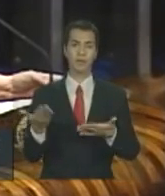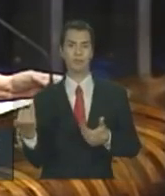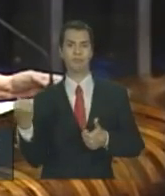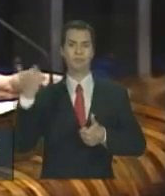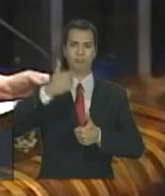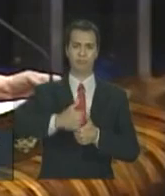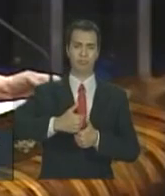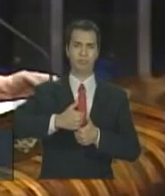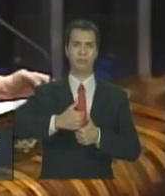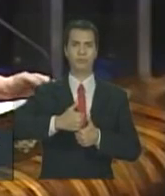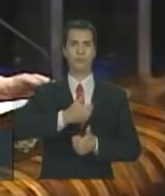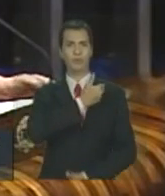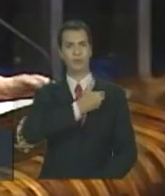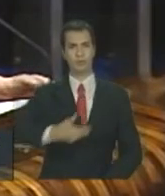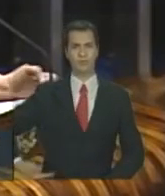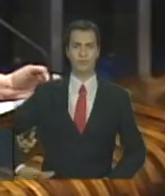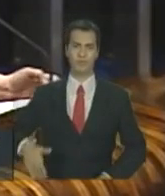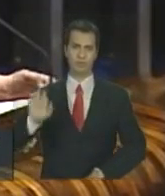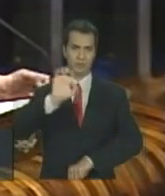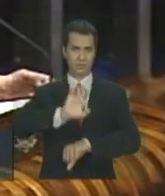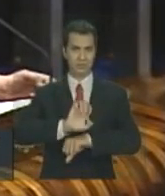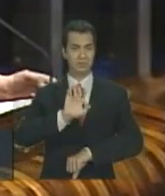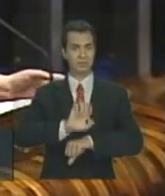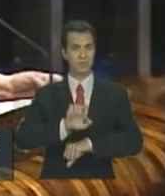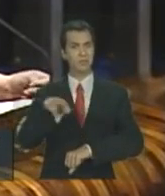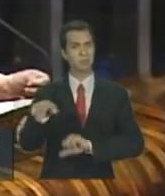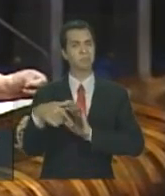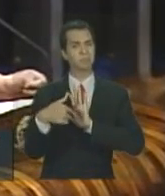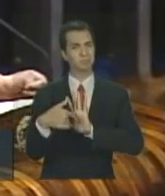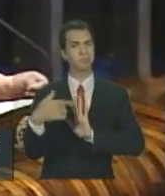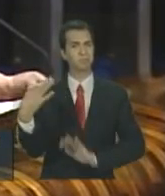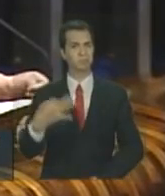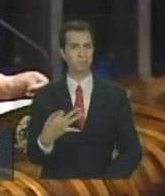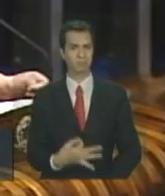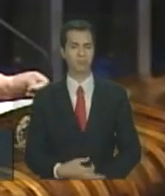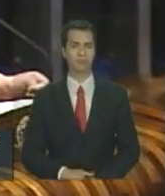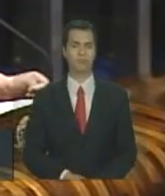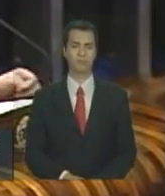a chefia dos governos estaduais no Brasil.